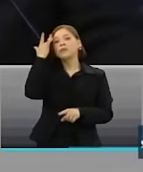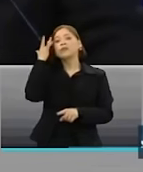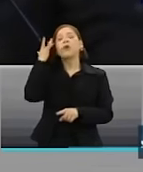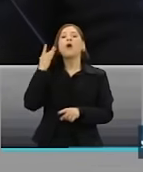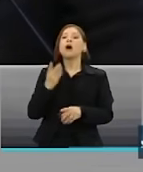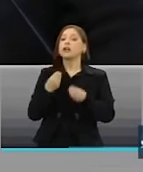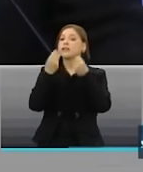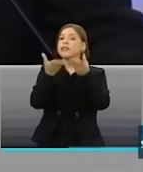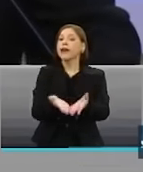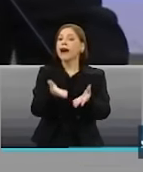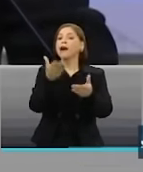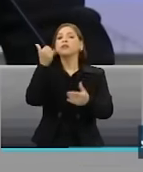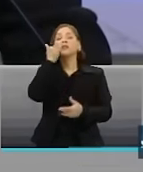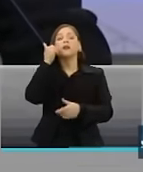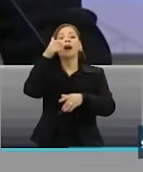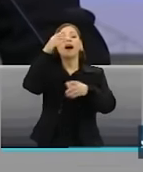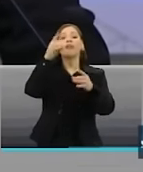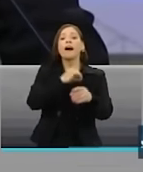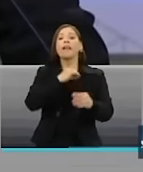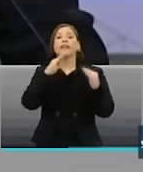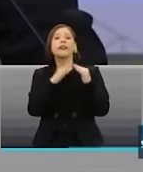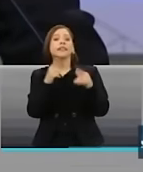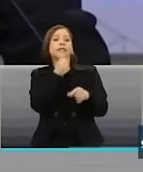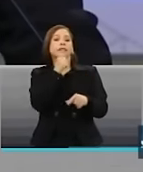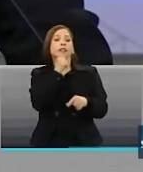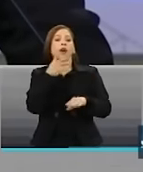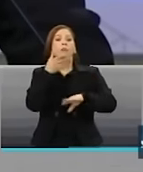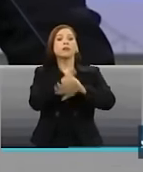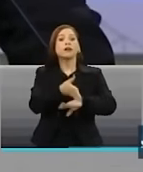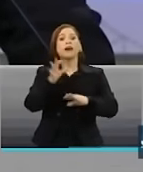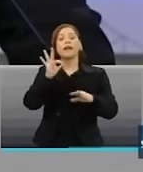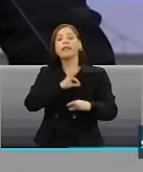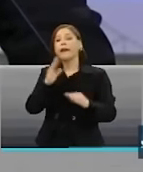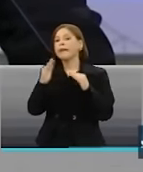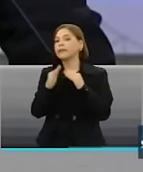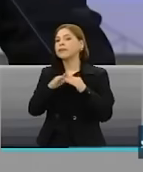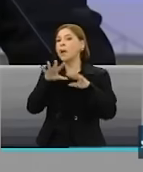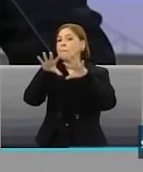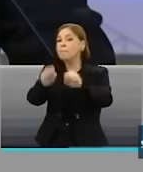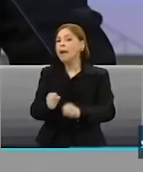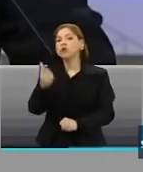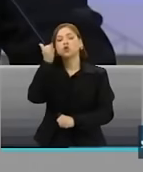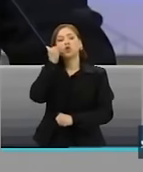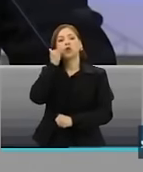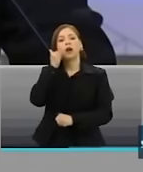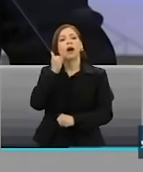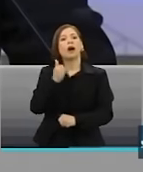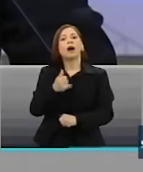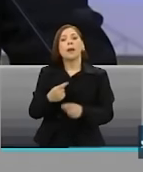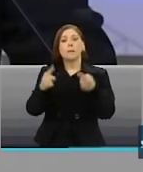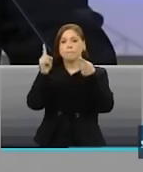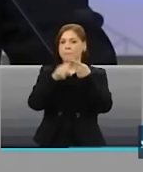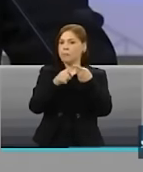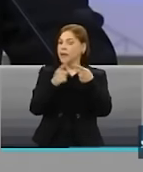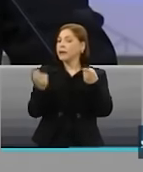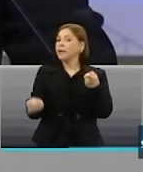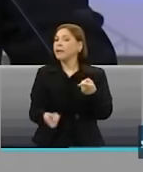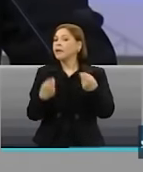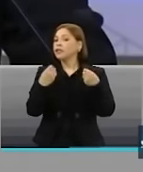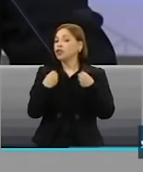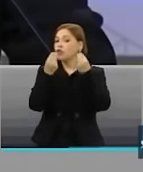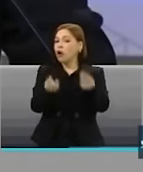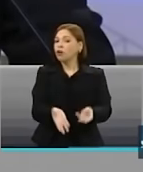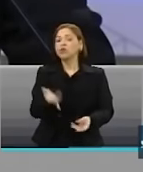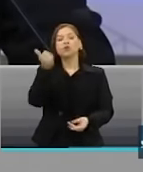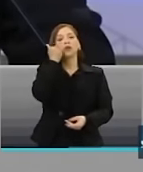não entregar o celular na delegacia, a polícia vai até a casa dela e toma o celular. Essa é a primeira etapa. A gente